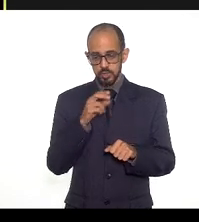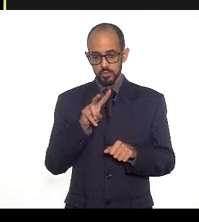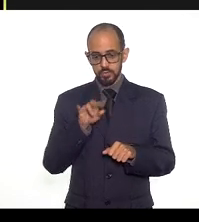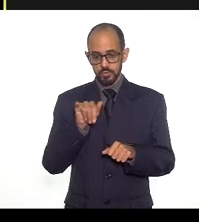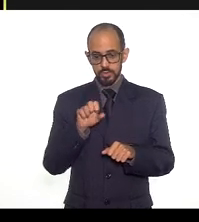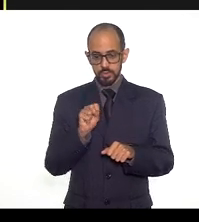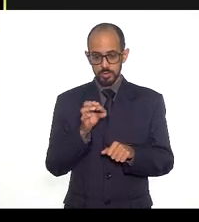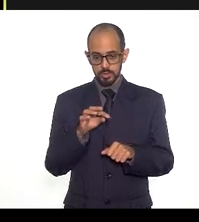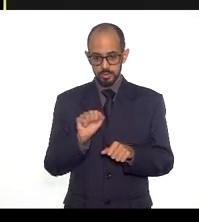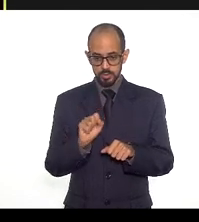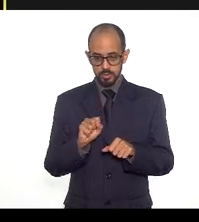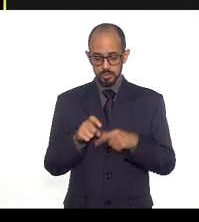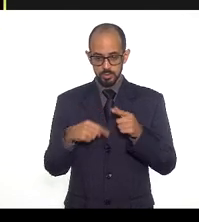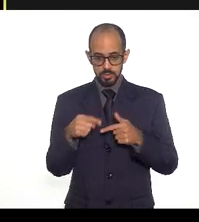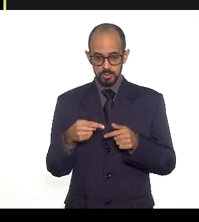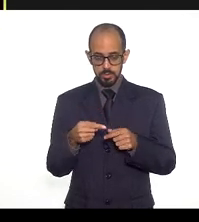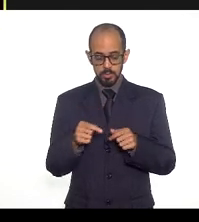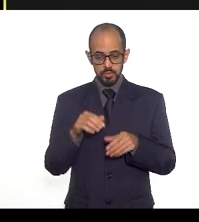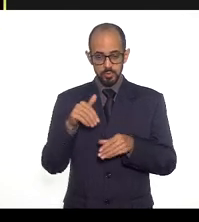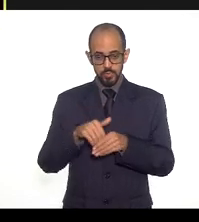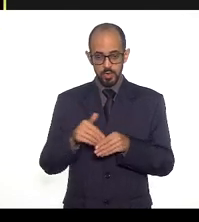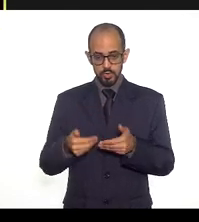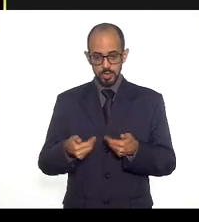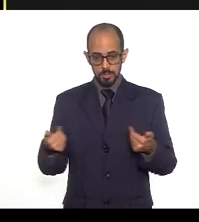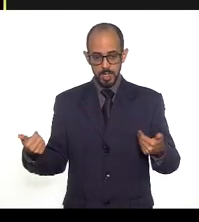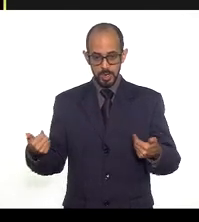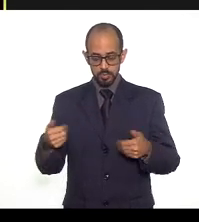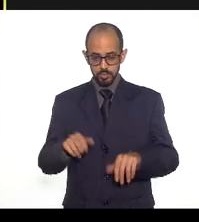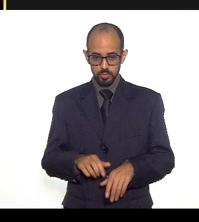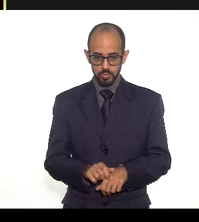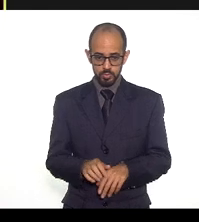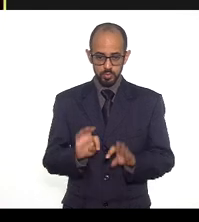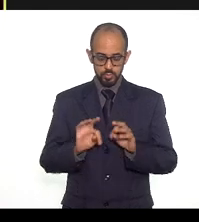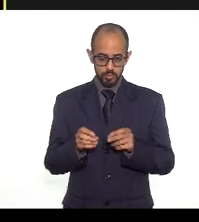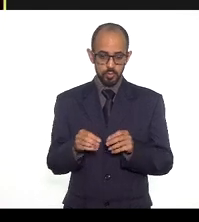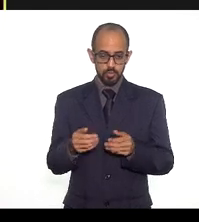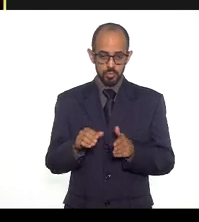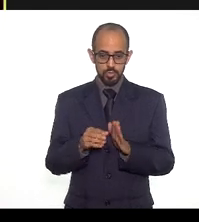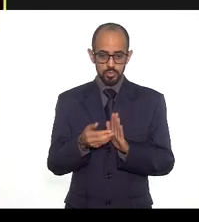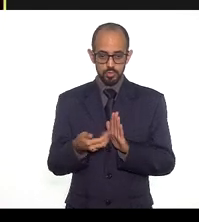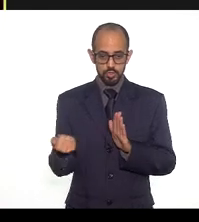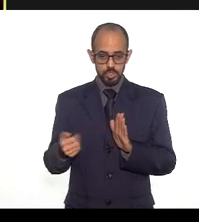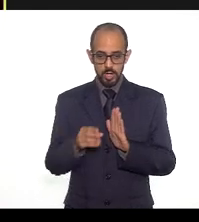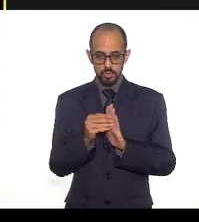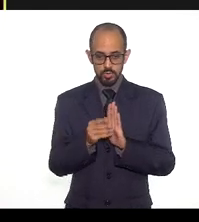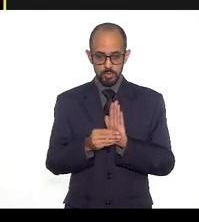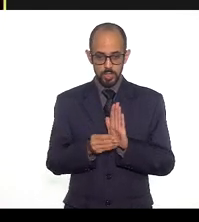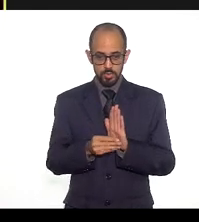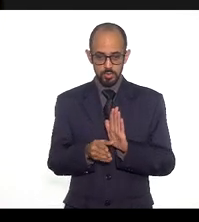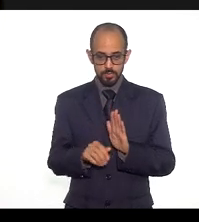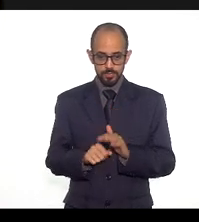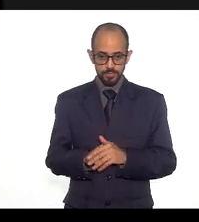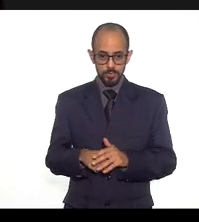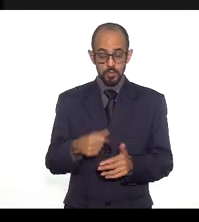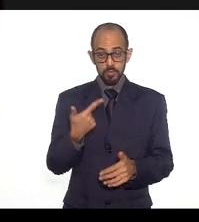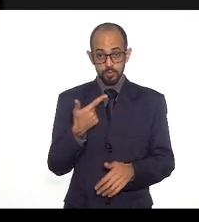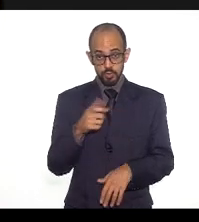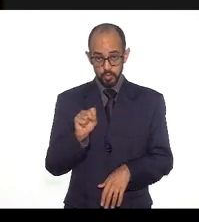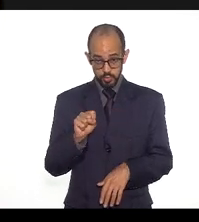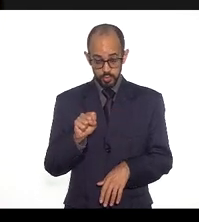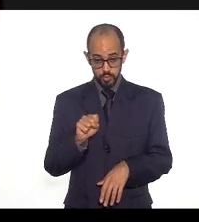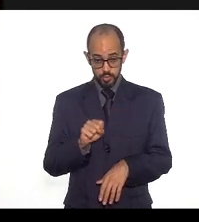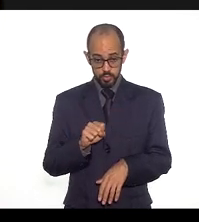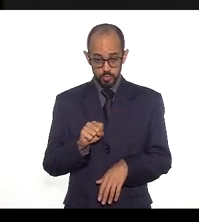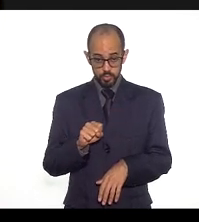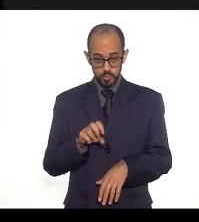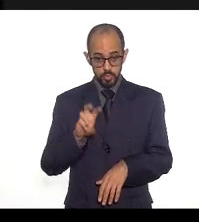voto em separado, todo ele, retirado de pau. O 28? O